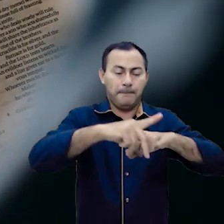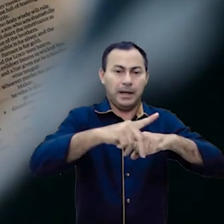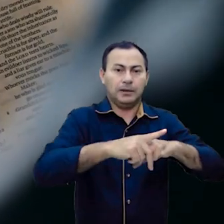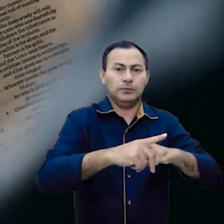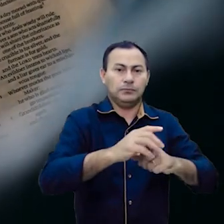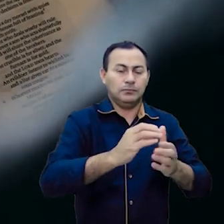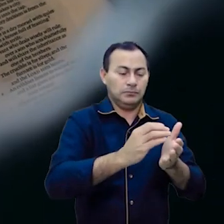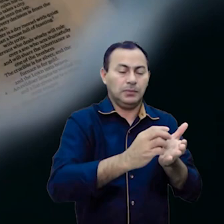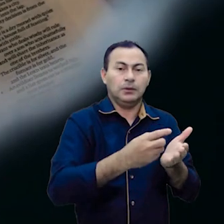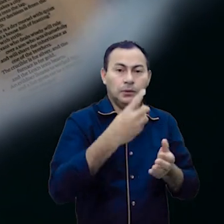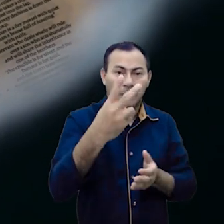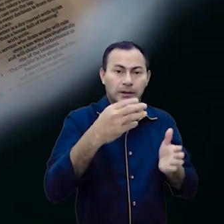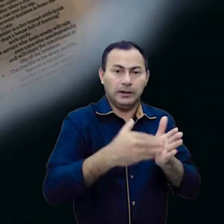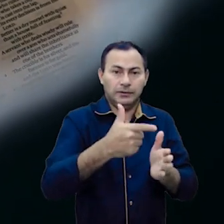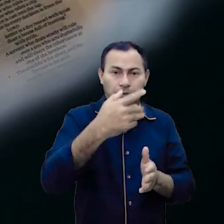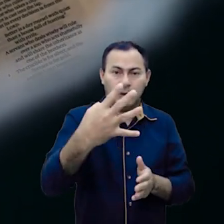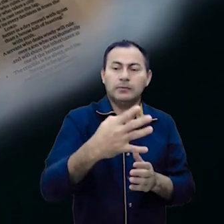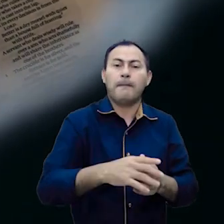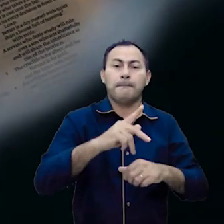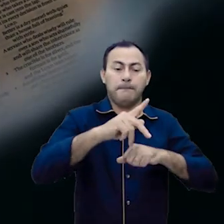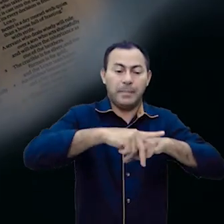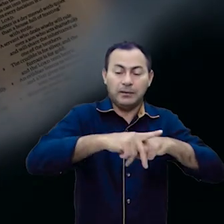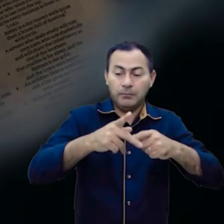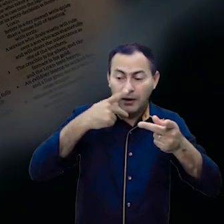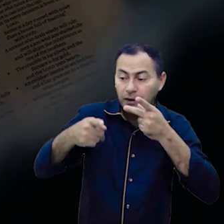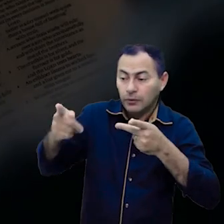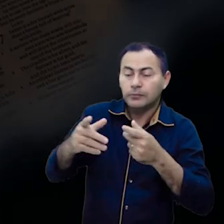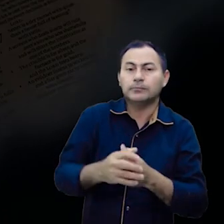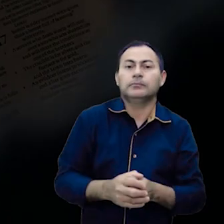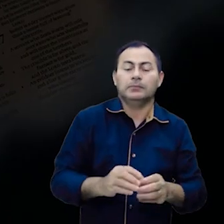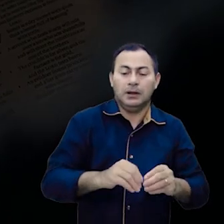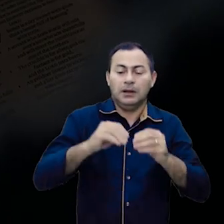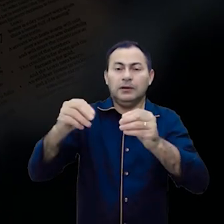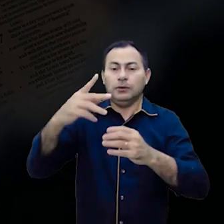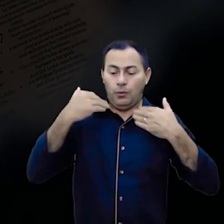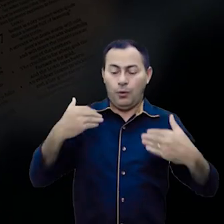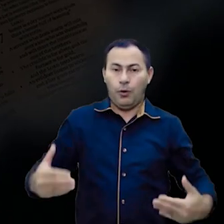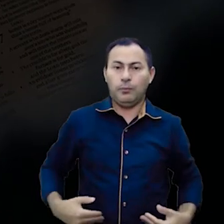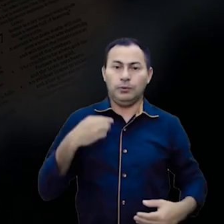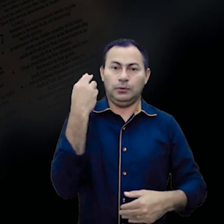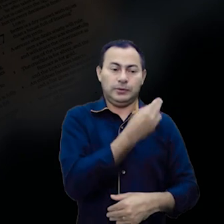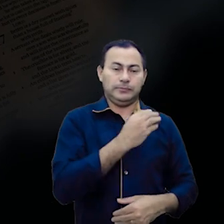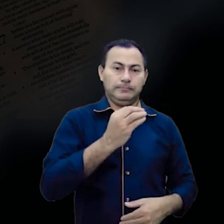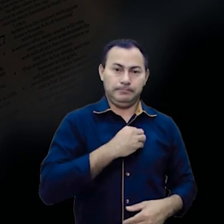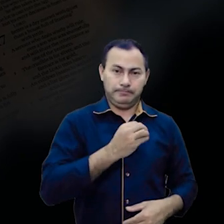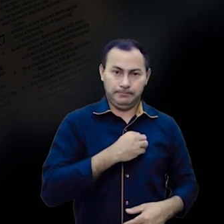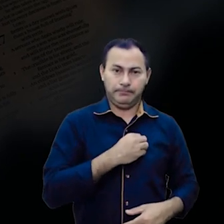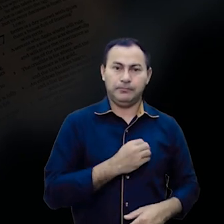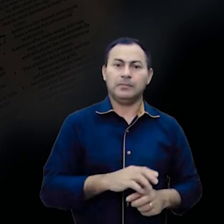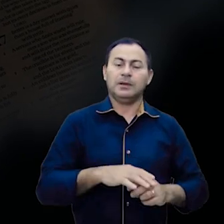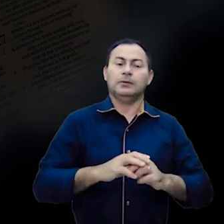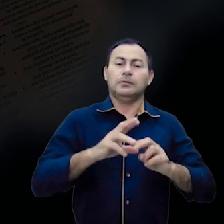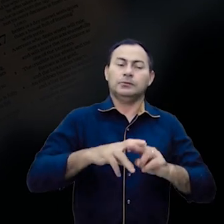primeira pedro 2:24 quando Pedro diz ele mesmo levou em seu corpo os nossos